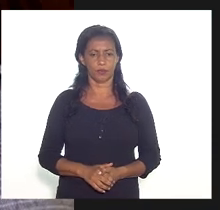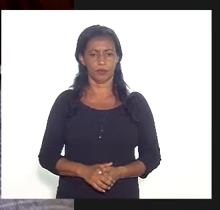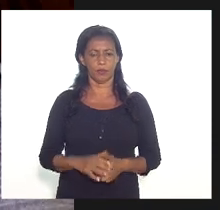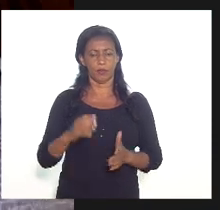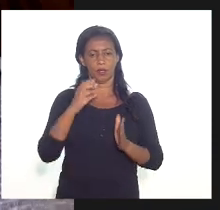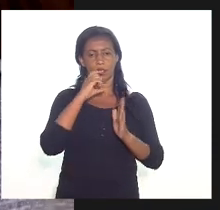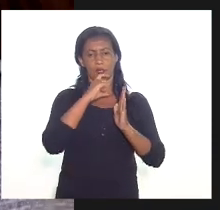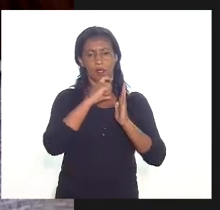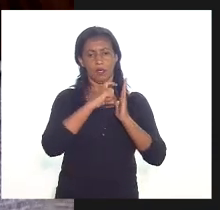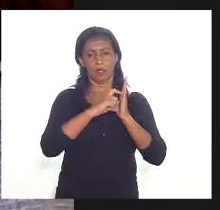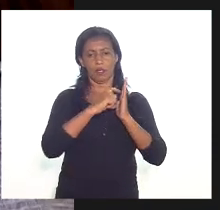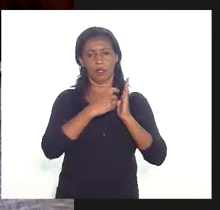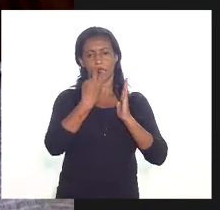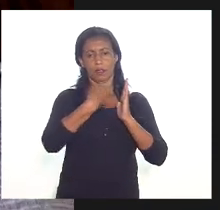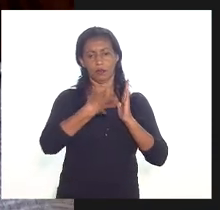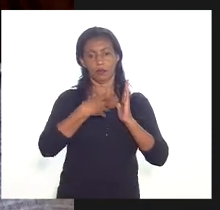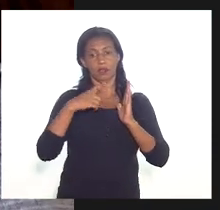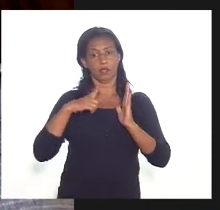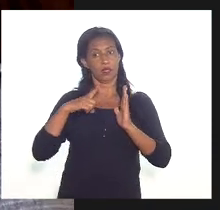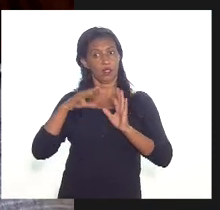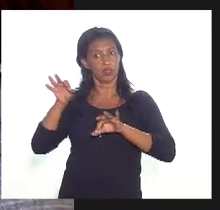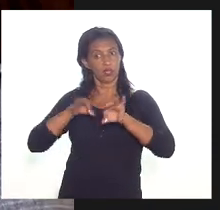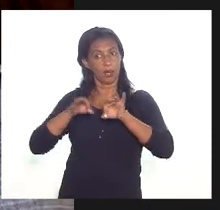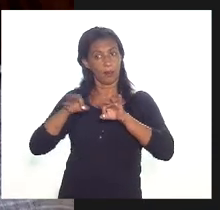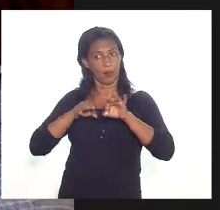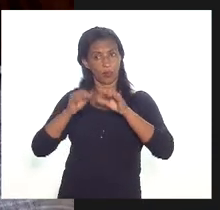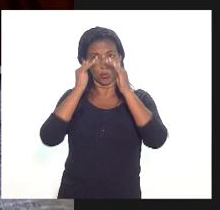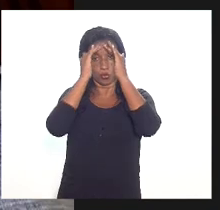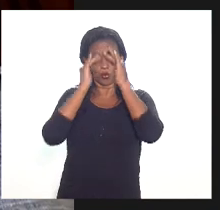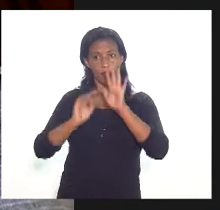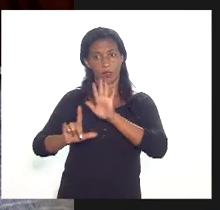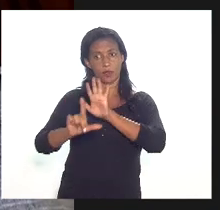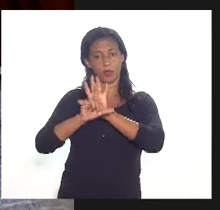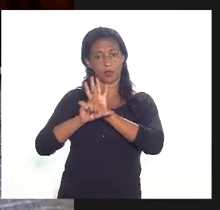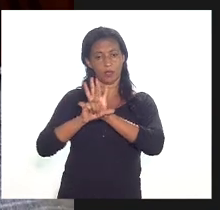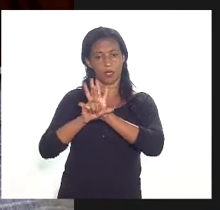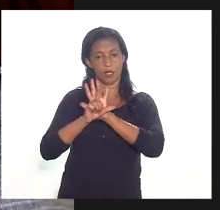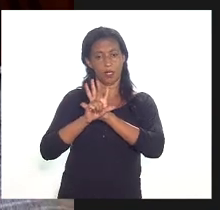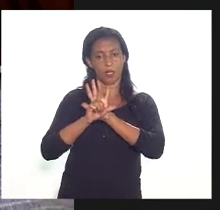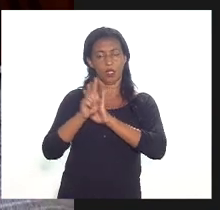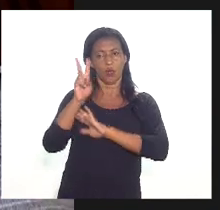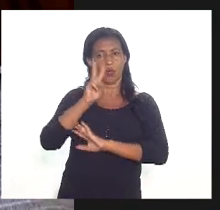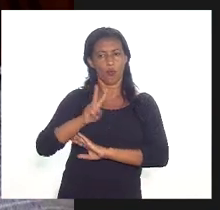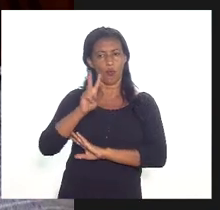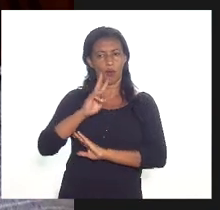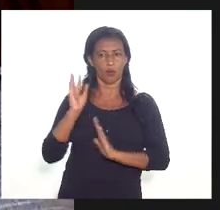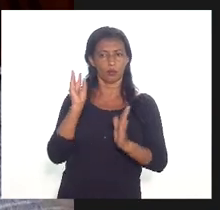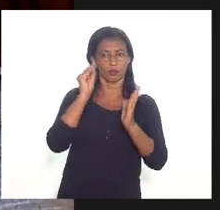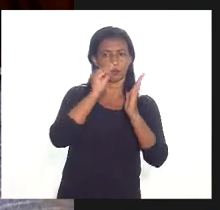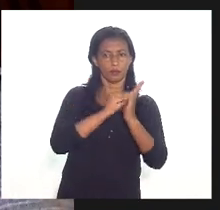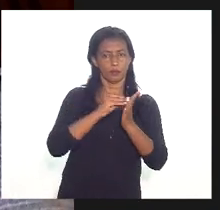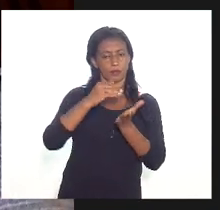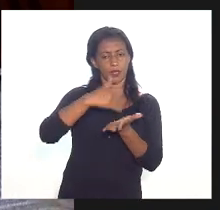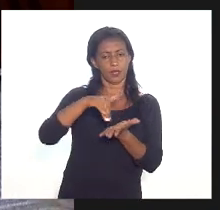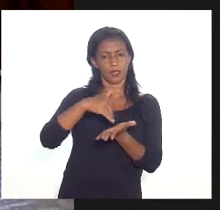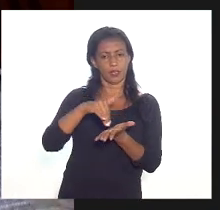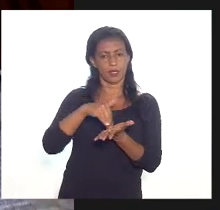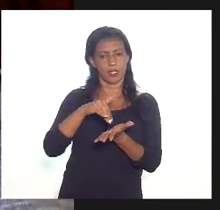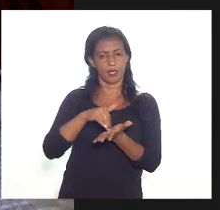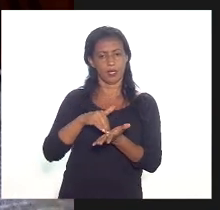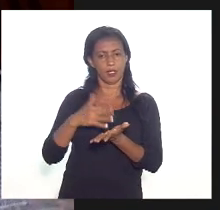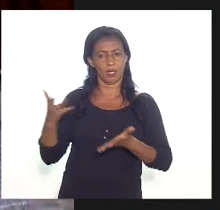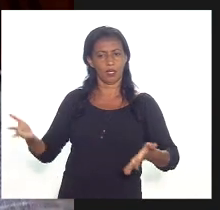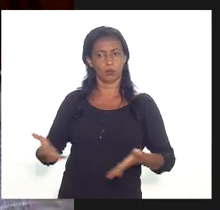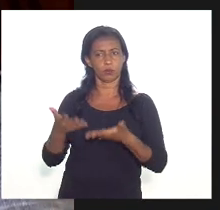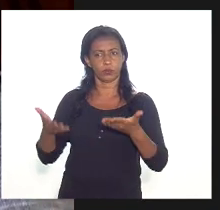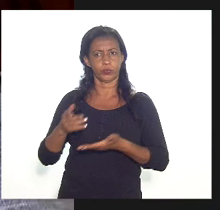Parágrafo 4. Desde que haja projetos que cumpram os requisitos da presente lei, o valor a ser fixado em cada exercício pela Secretaria Estadual de Fazenda, a concessão de incentivo